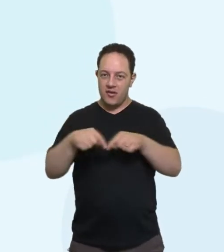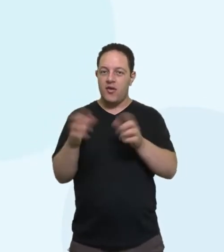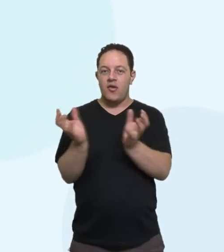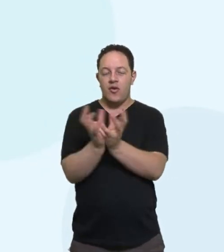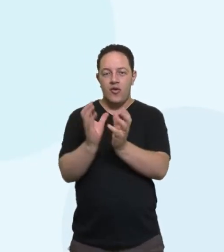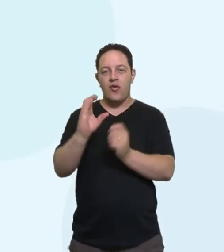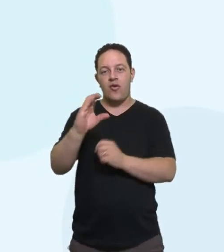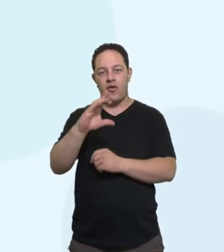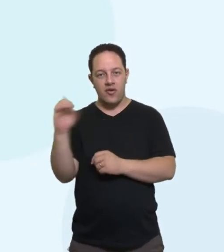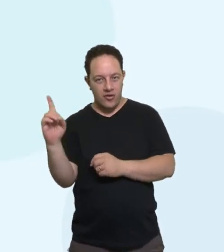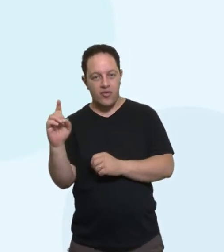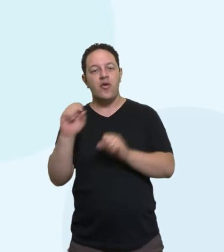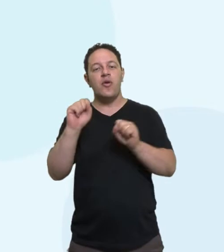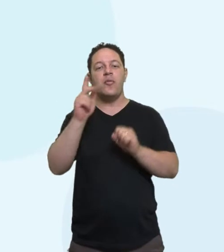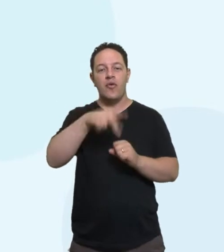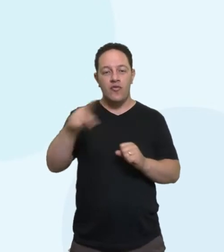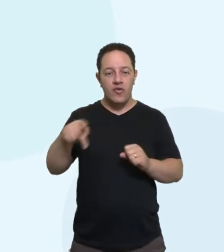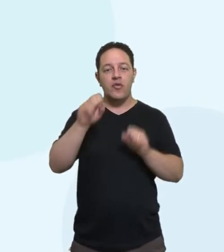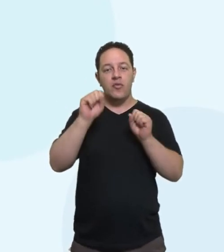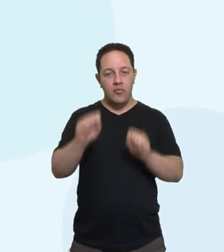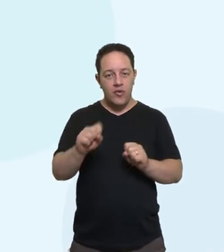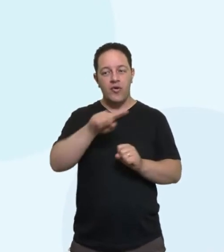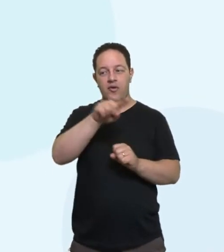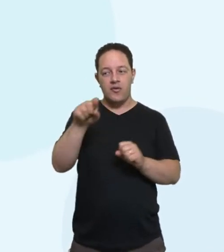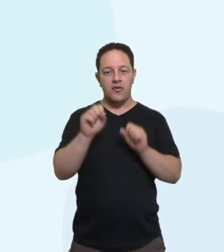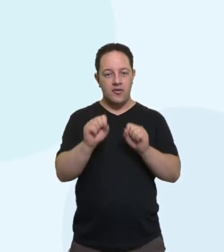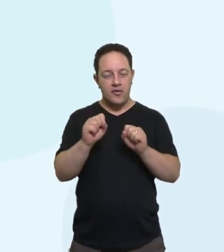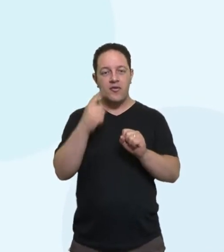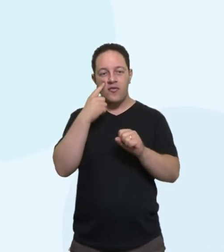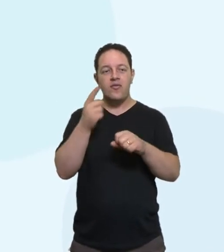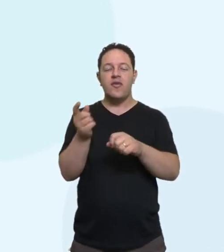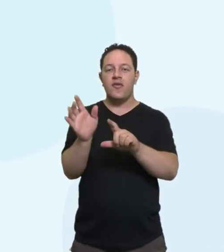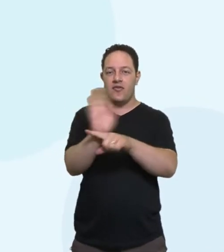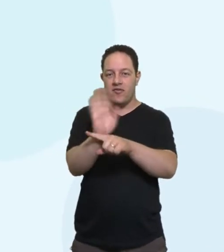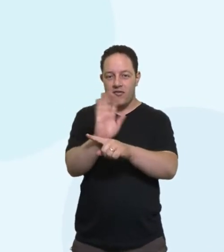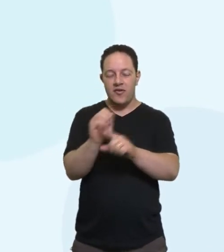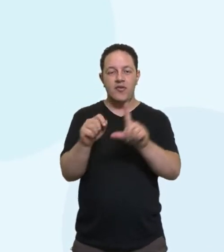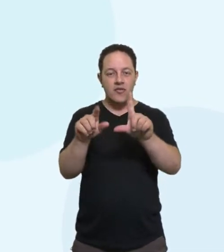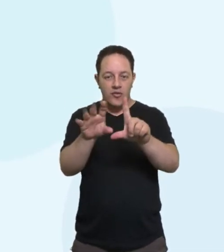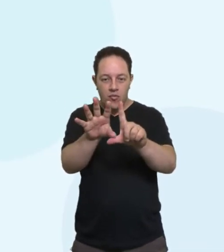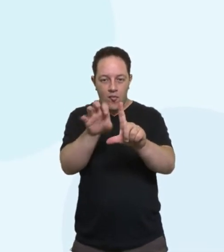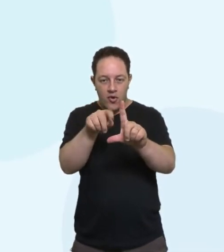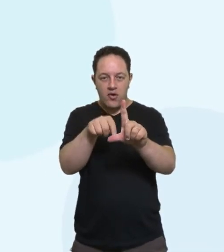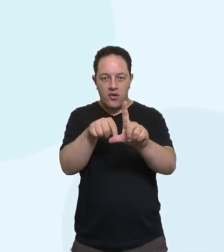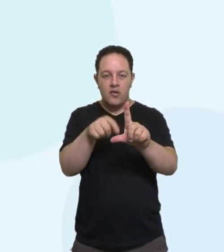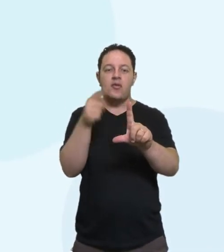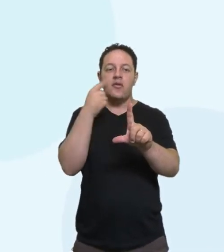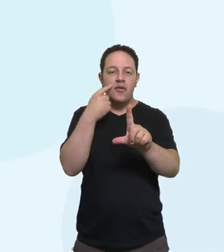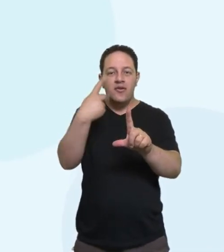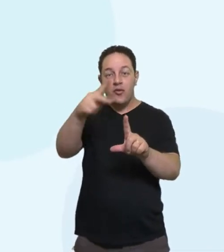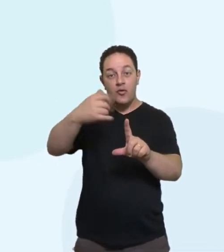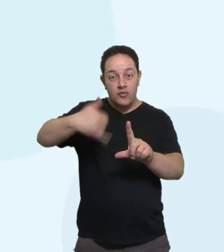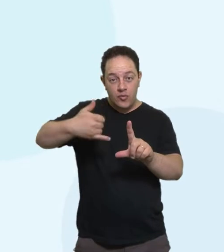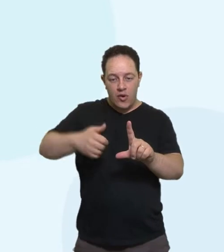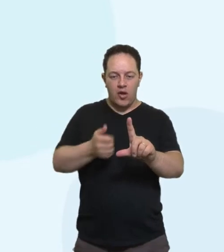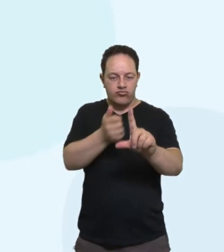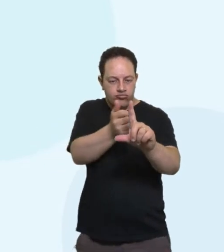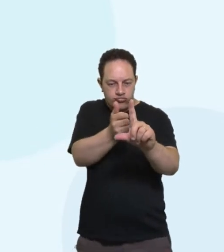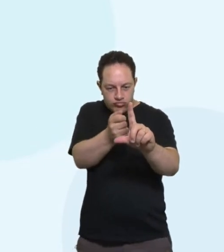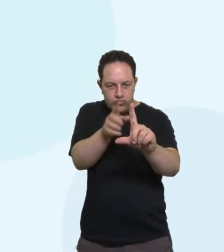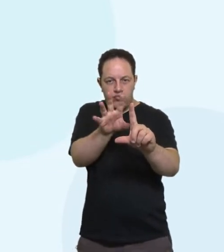dos coordenadores e vocês poderão assistir esse vídeo tá ponte e aí a câmera do seu celular